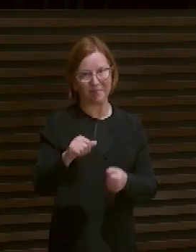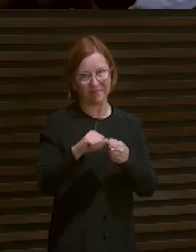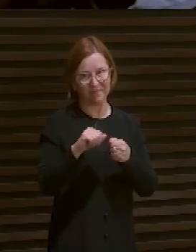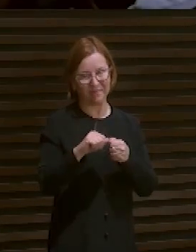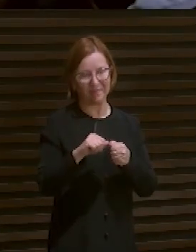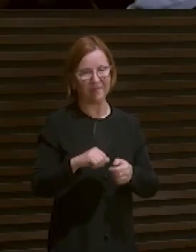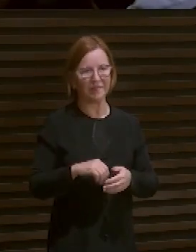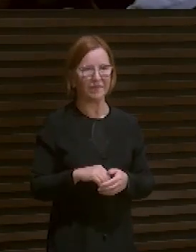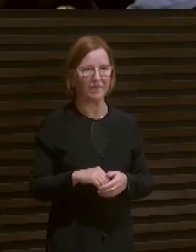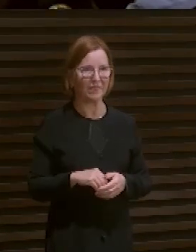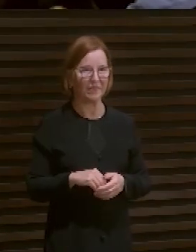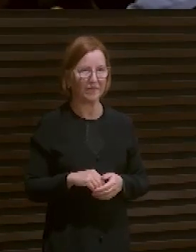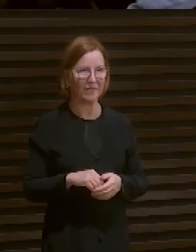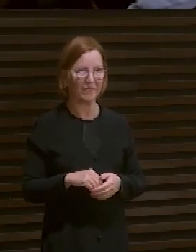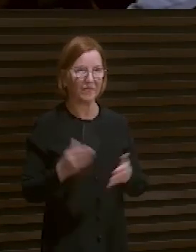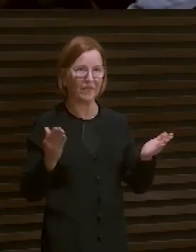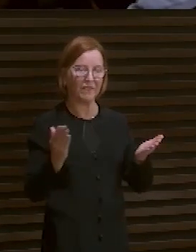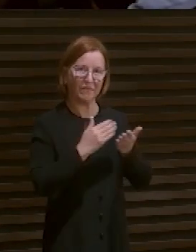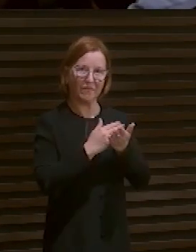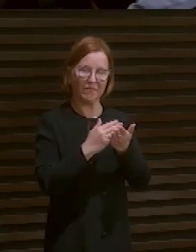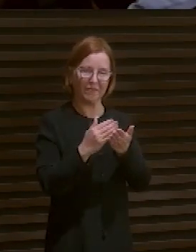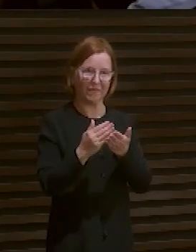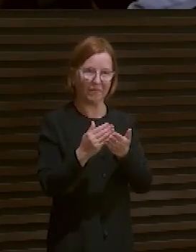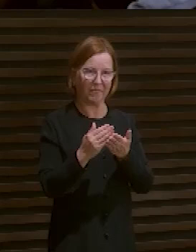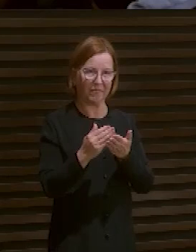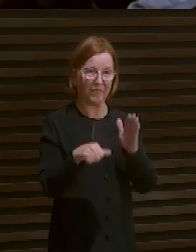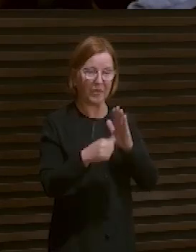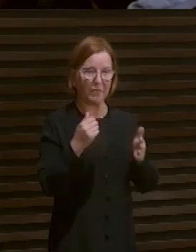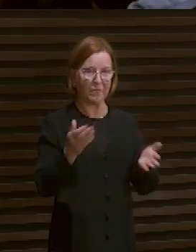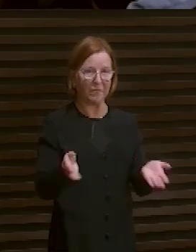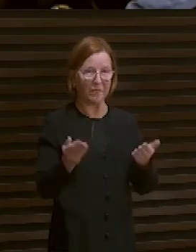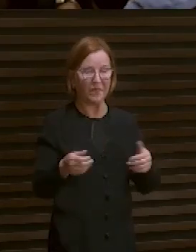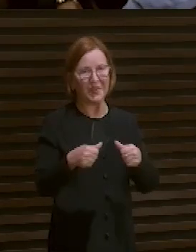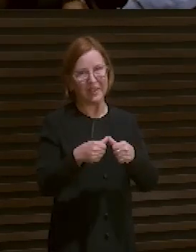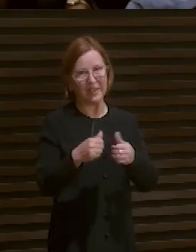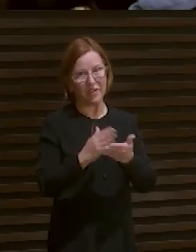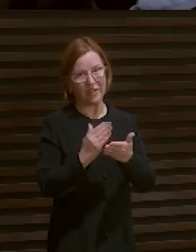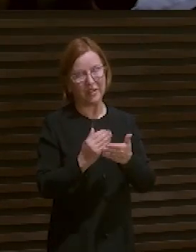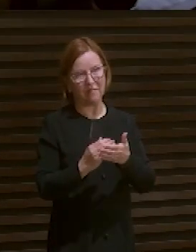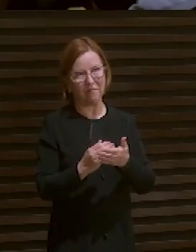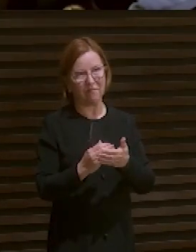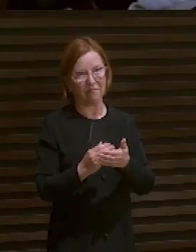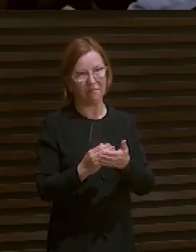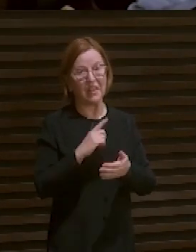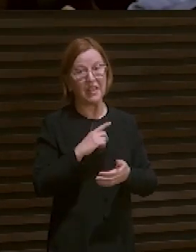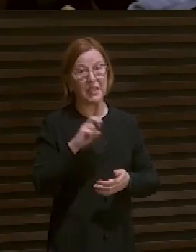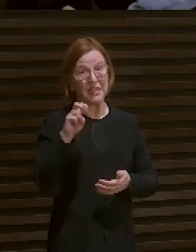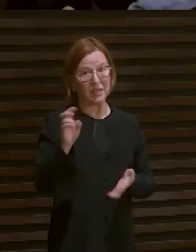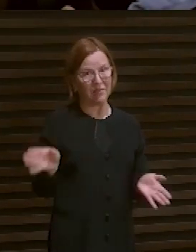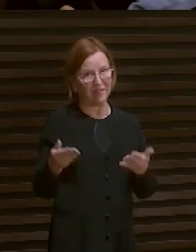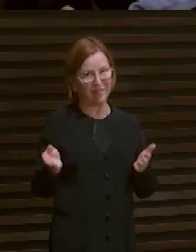E agora ele vai introduzir a primeira exortação desse livro. São 5 exortações